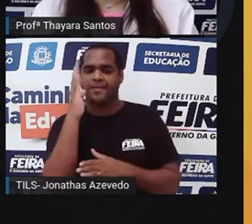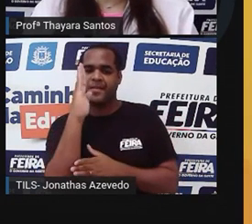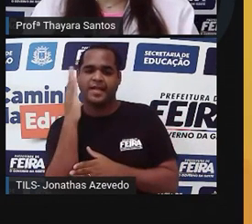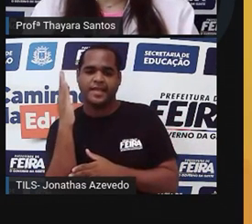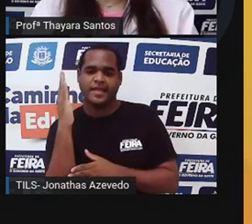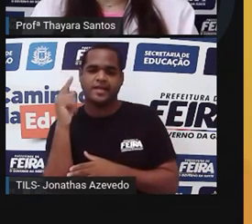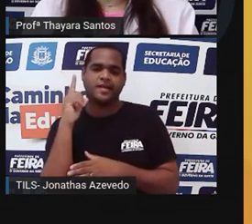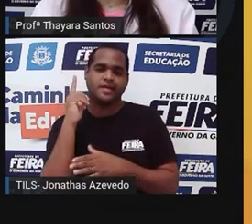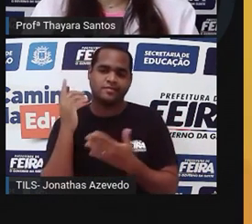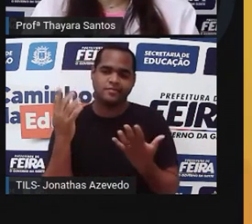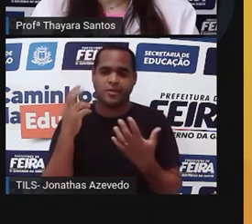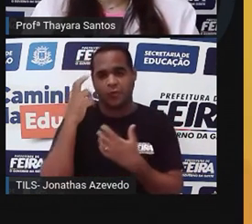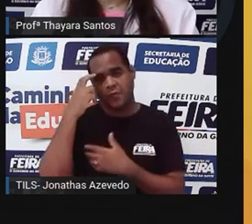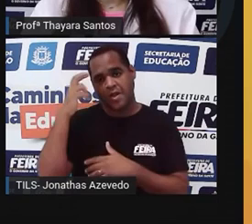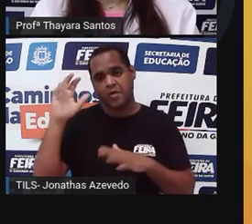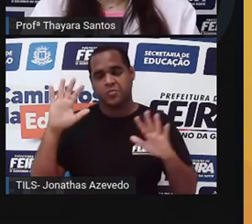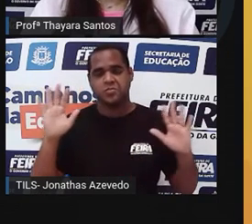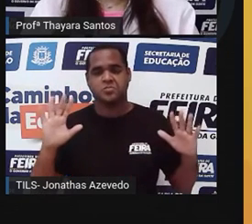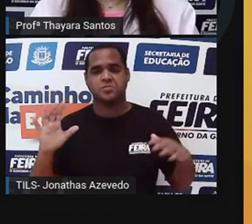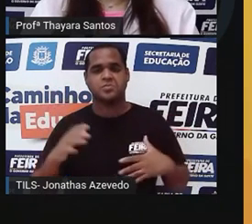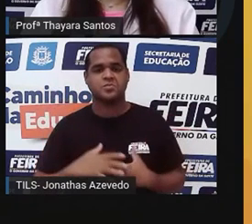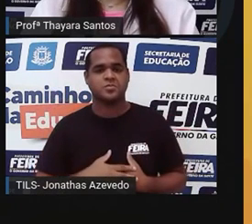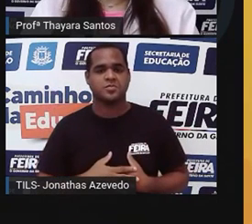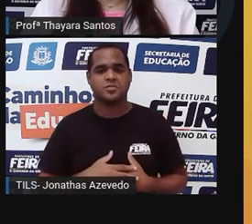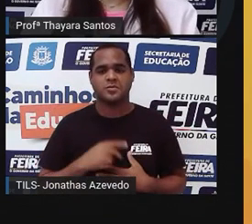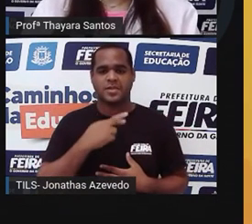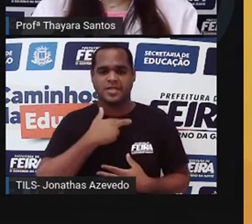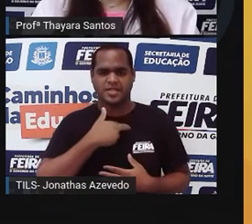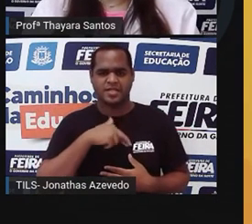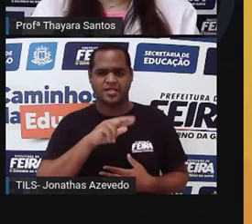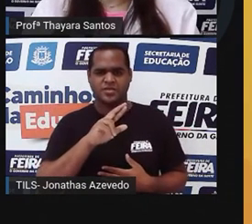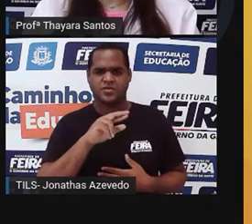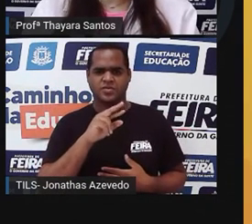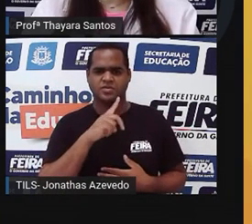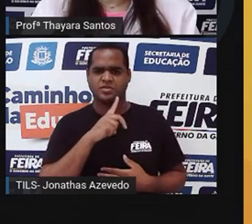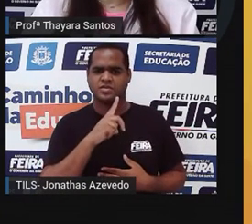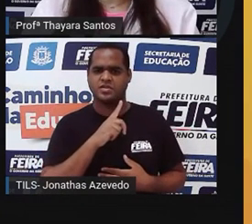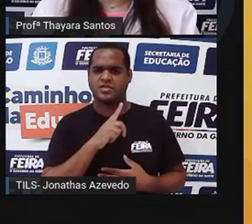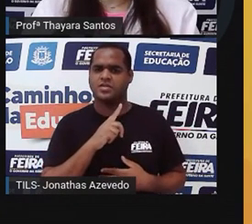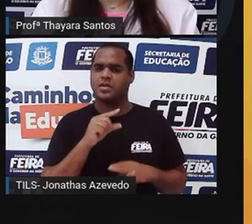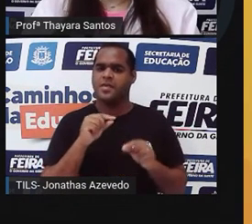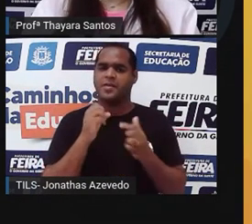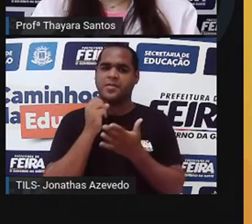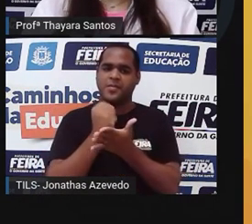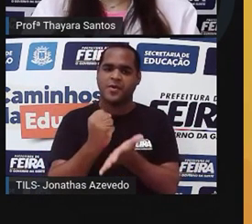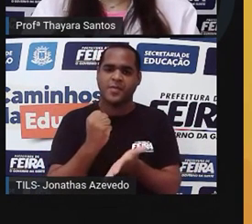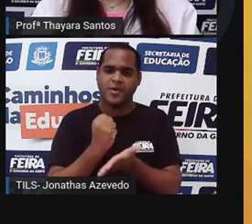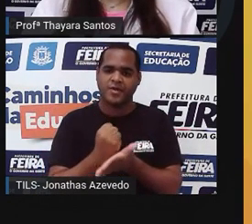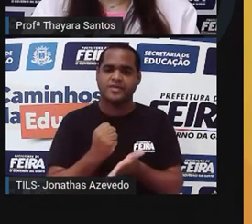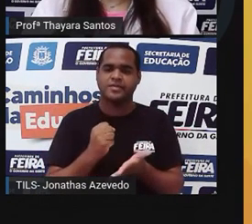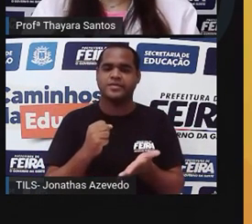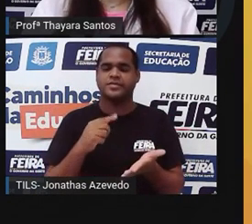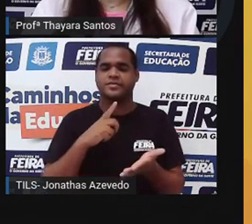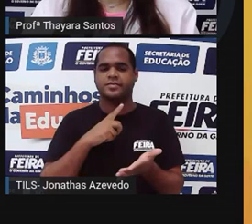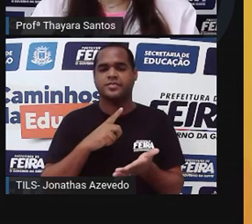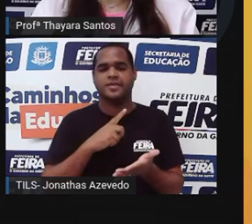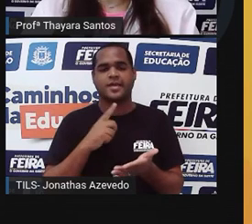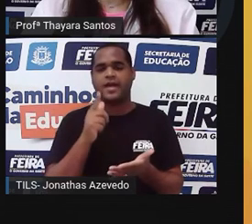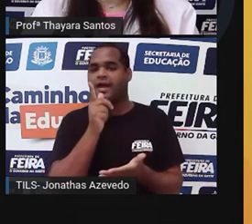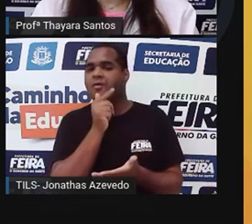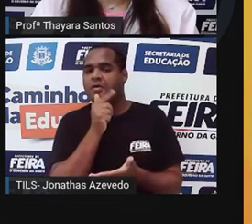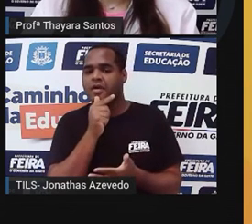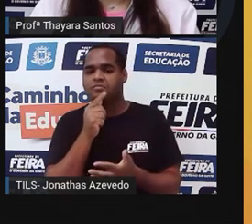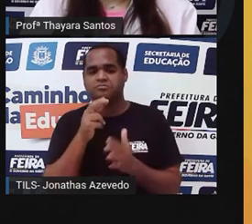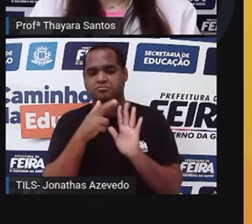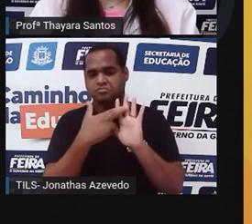um serviço cultural. Cultos religiosos eu vou colocar aqui como suporte, a água eu vou colocar como